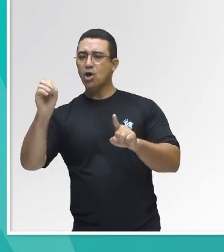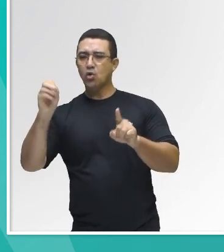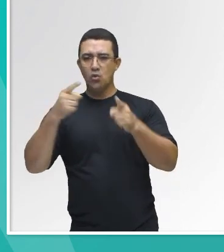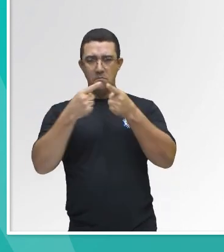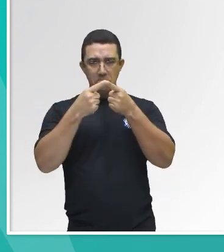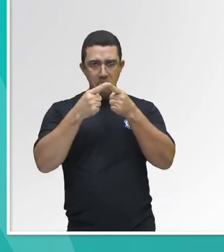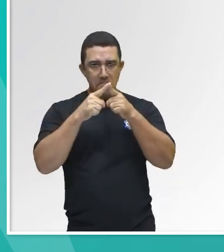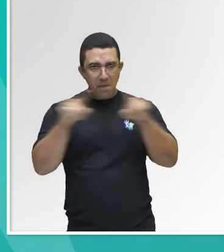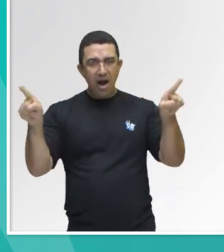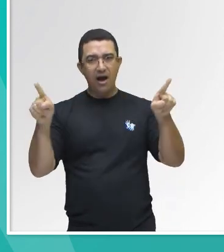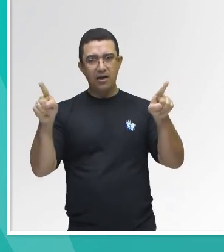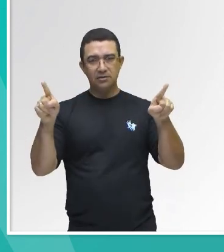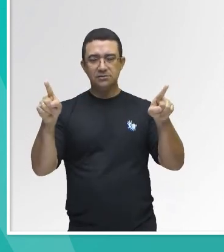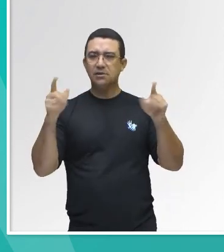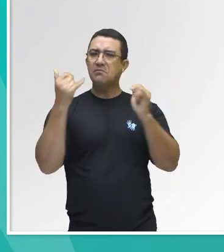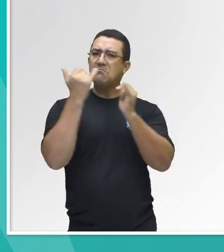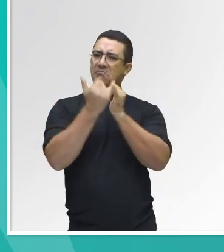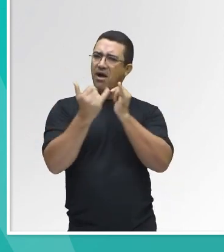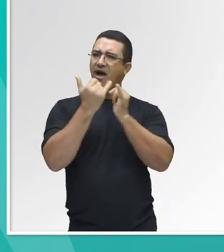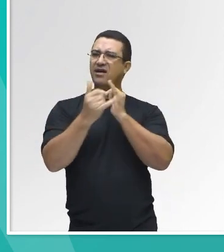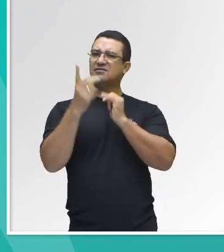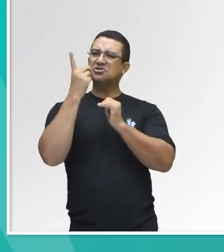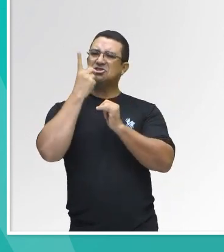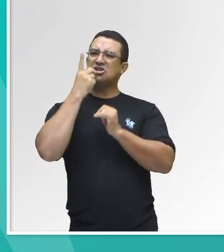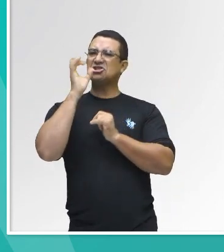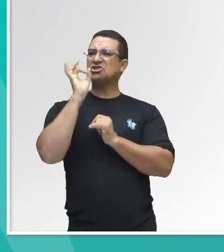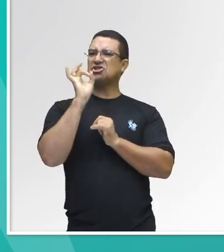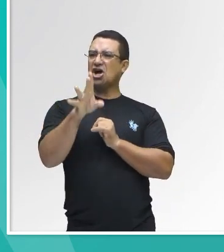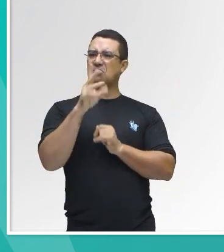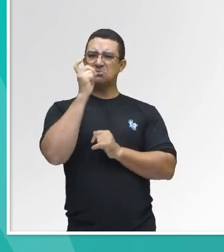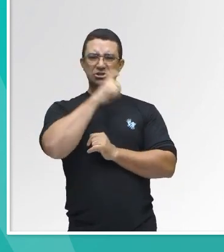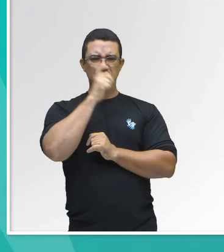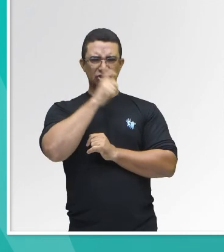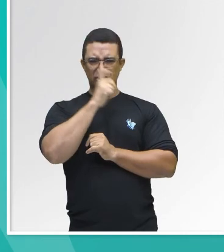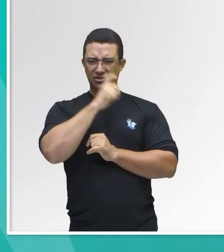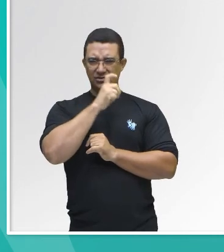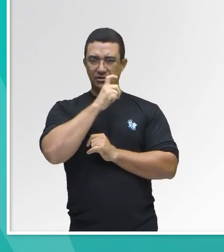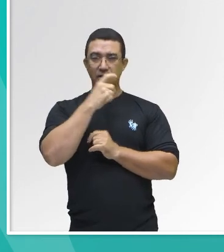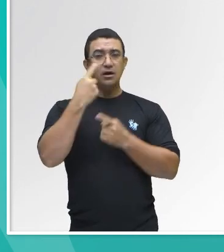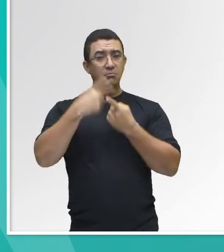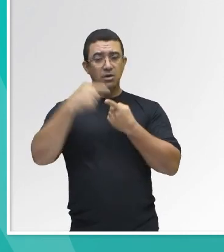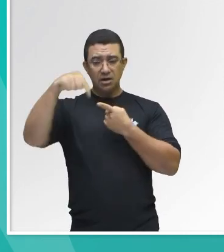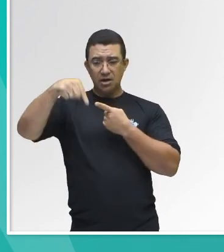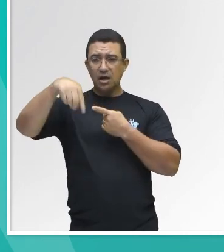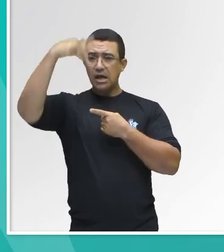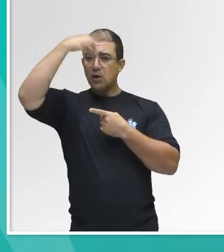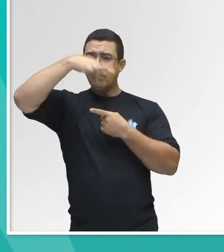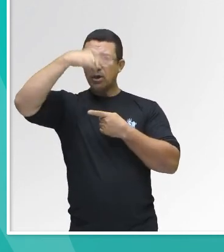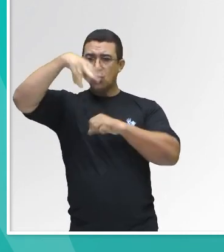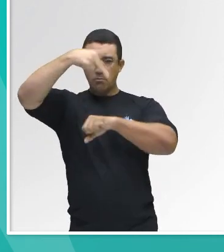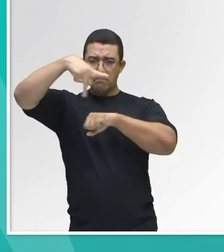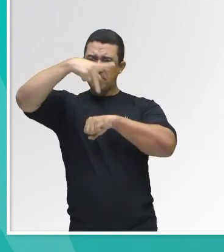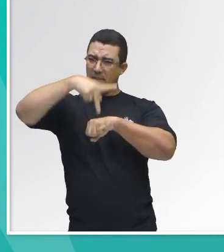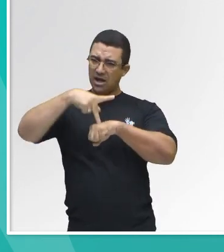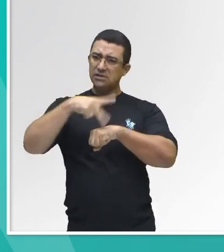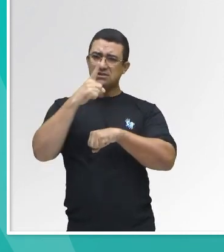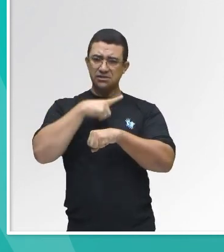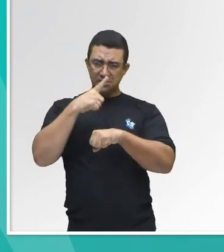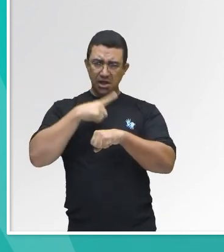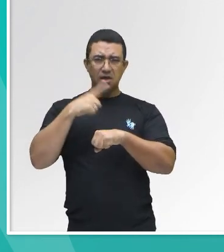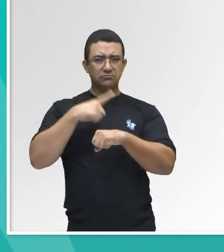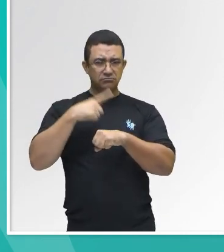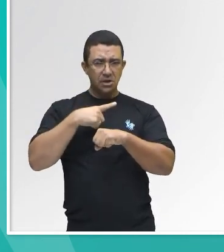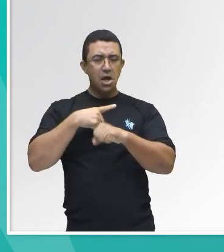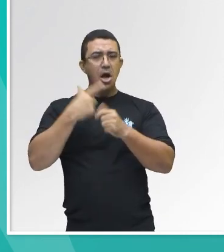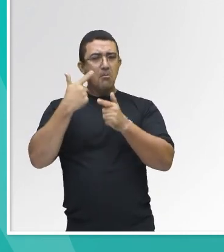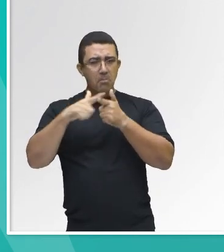Mas, né, parece que esse dia é só de enfeite, porque o nosso país, no nosso país ainda existem muitos casos de